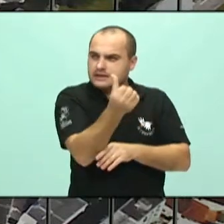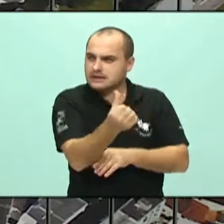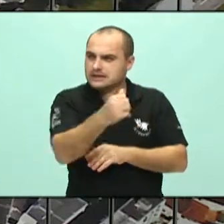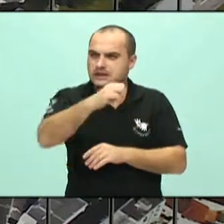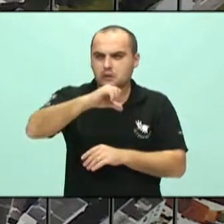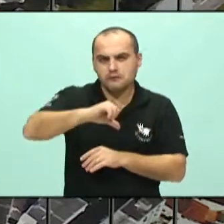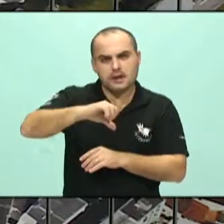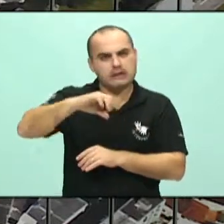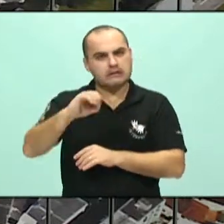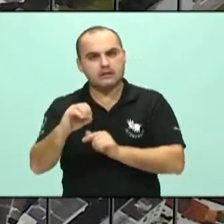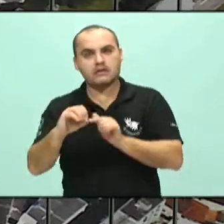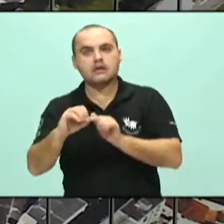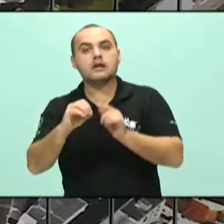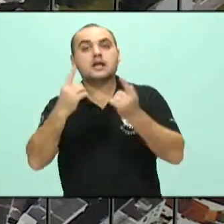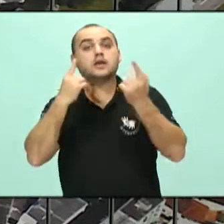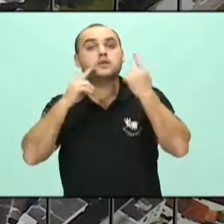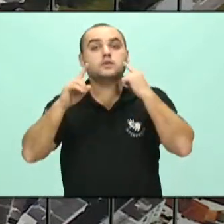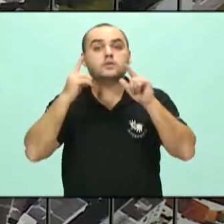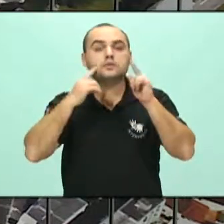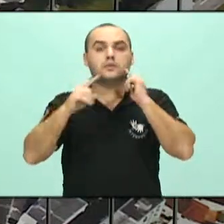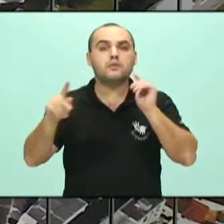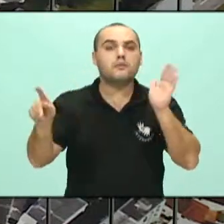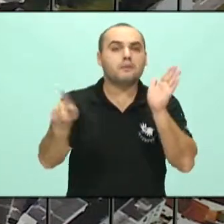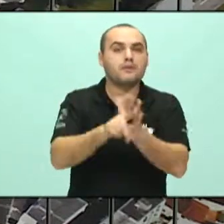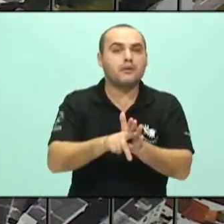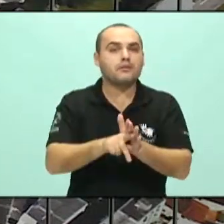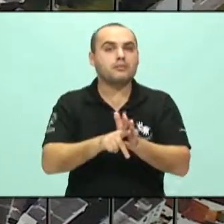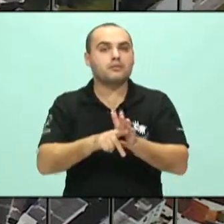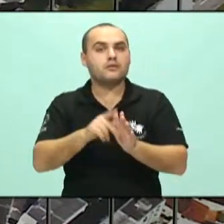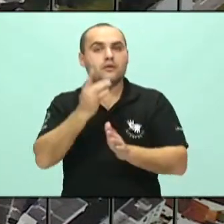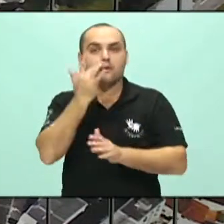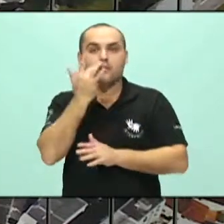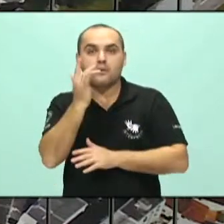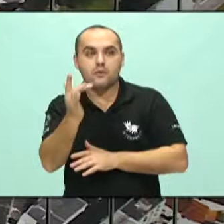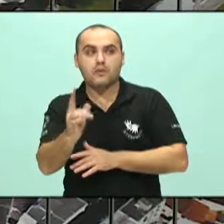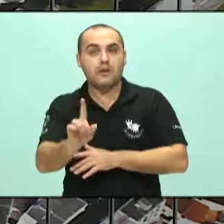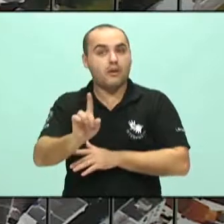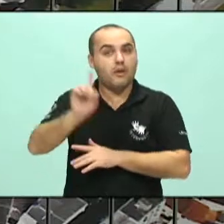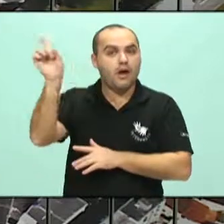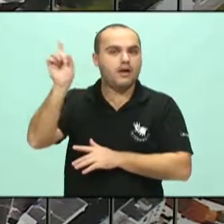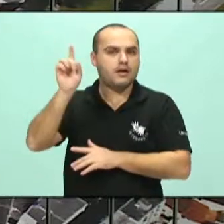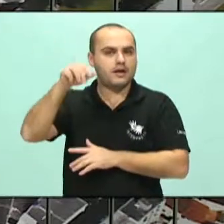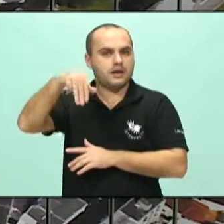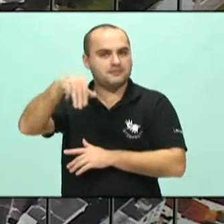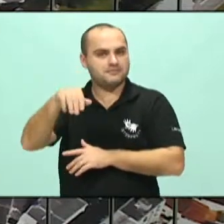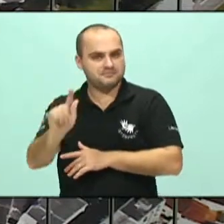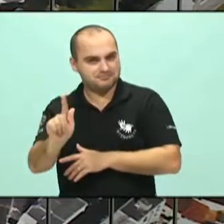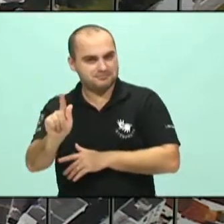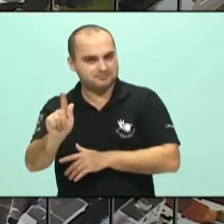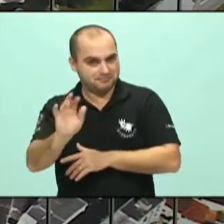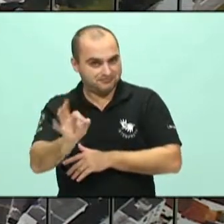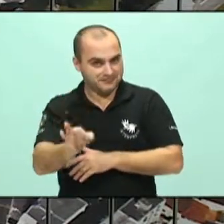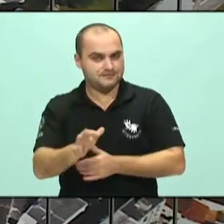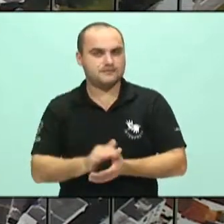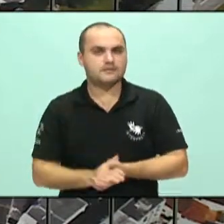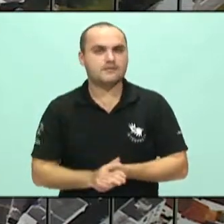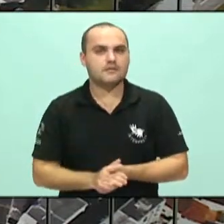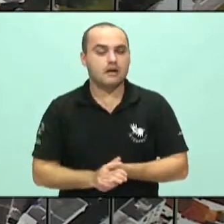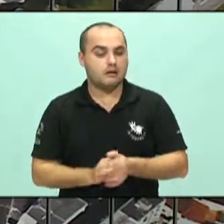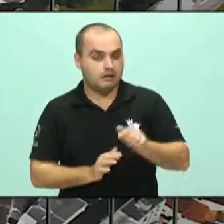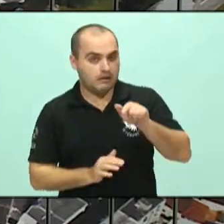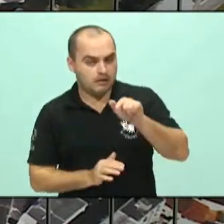1690 e pouco, que se descobriram as minas de ouro em Minas Gerais, não é? Então, naquela